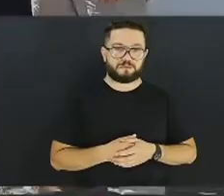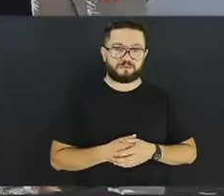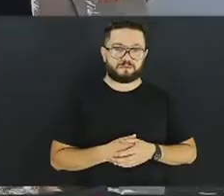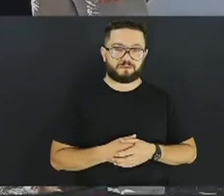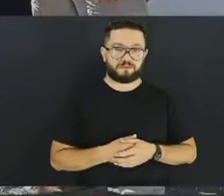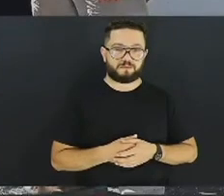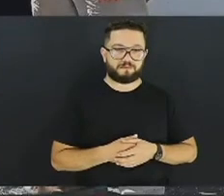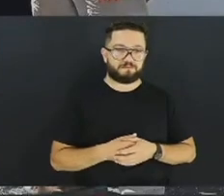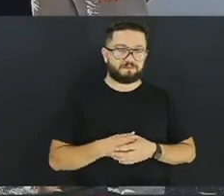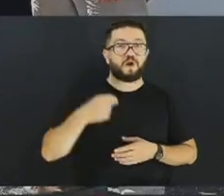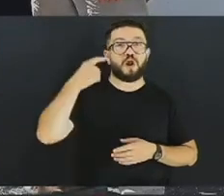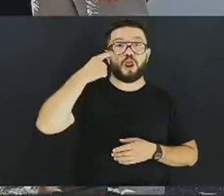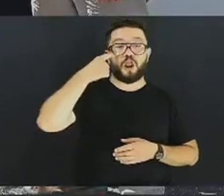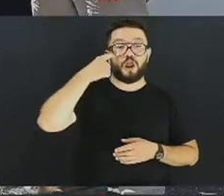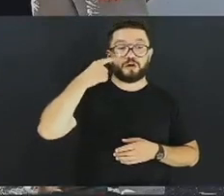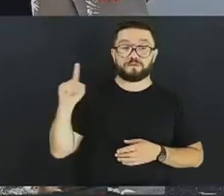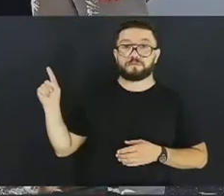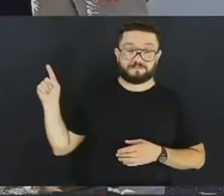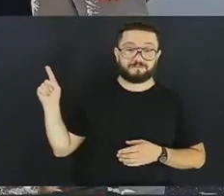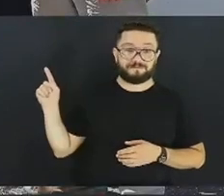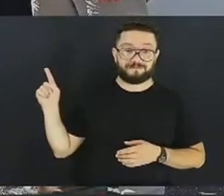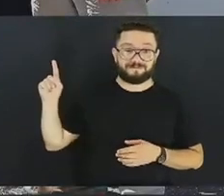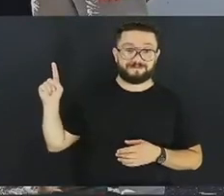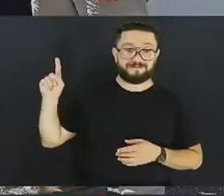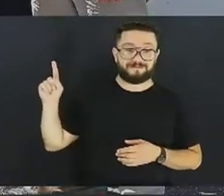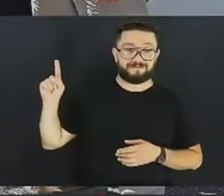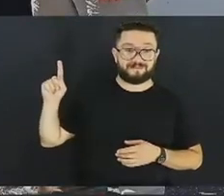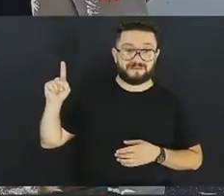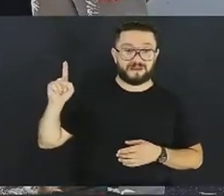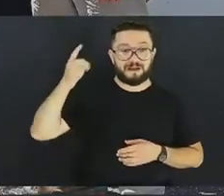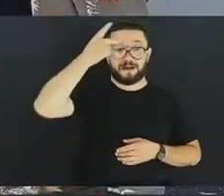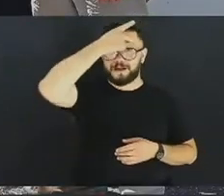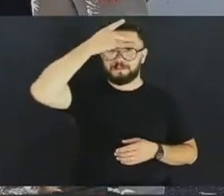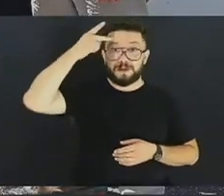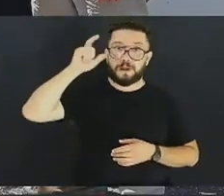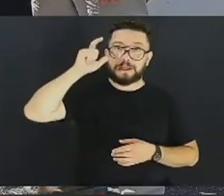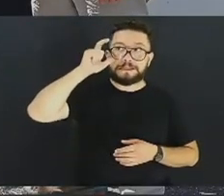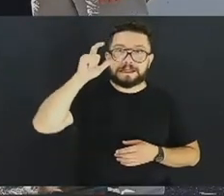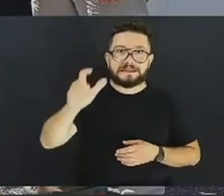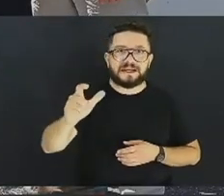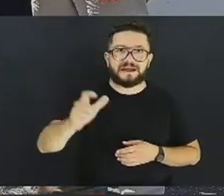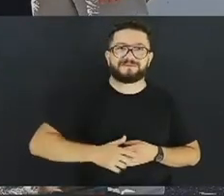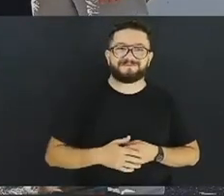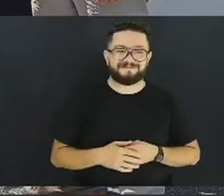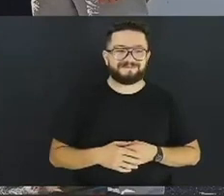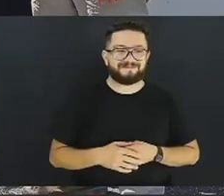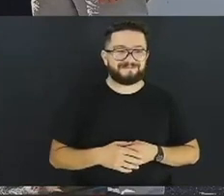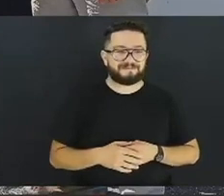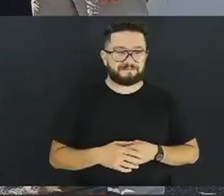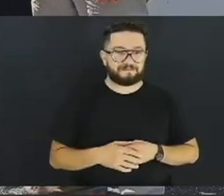para mostrar, olha quem está se interessando. Então, o homem que chegou mais perto de Deus sem tirar o pé do